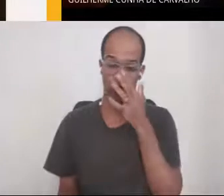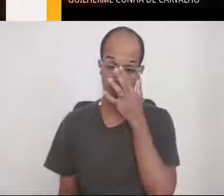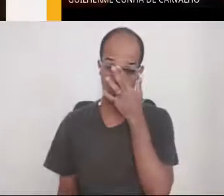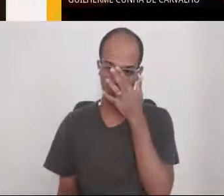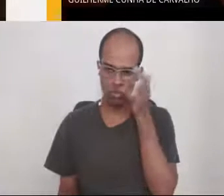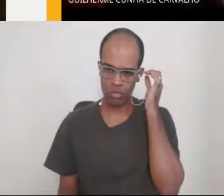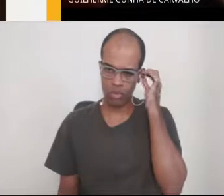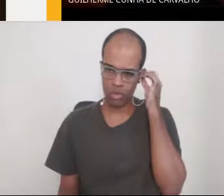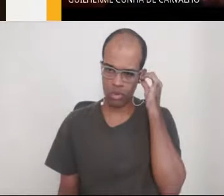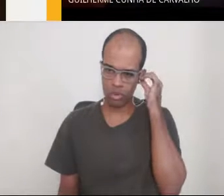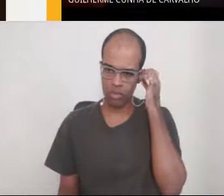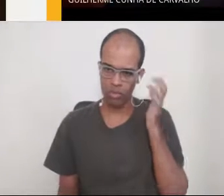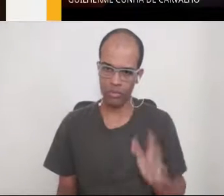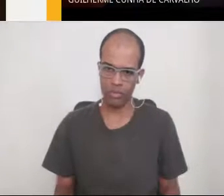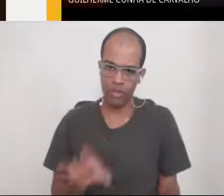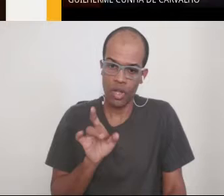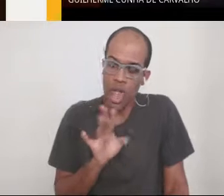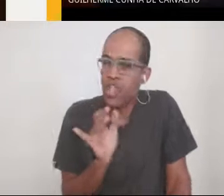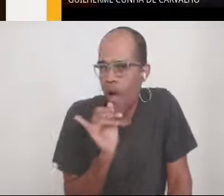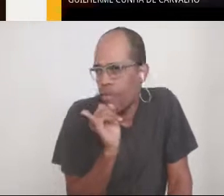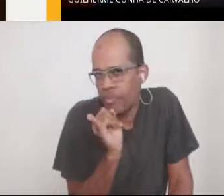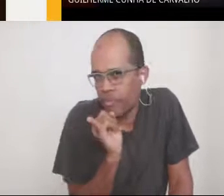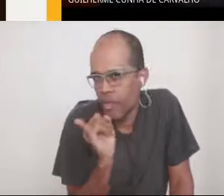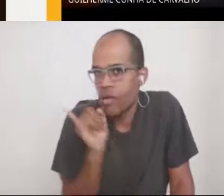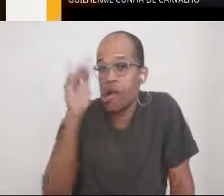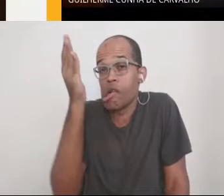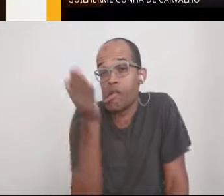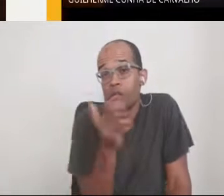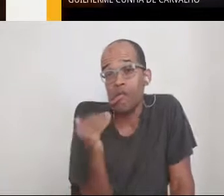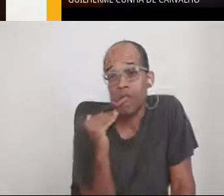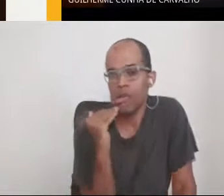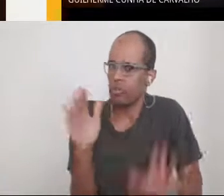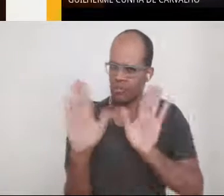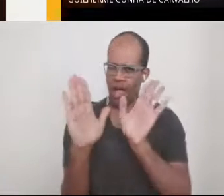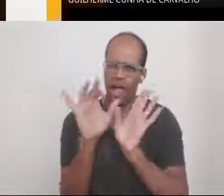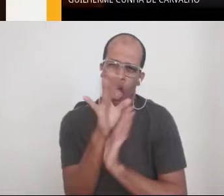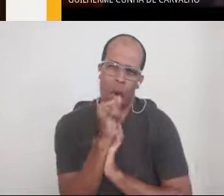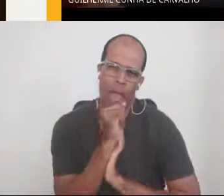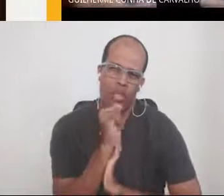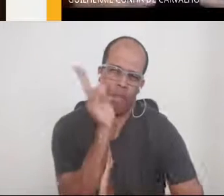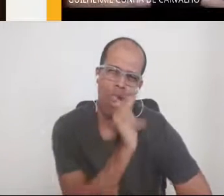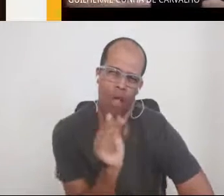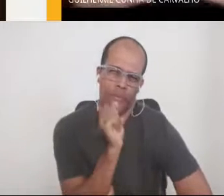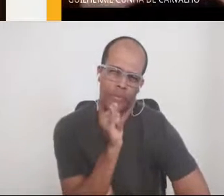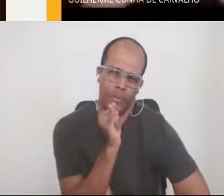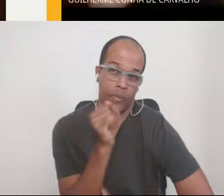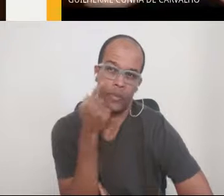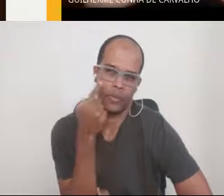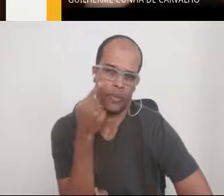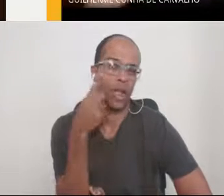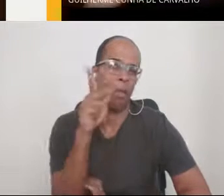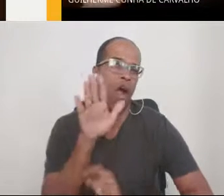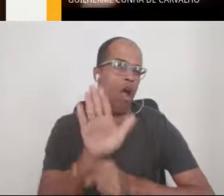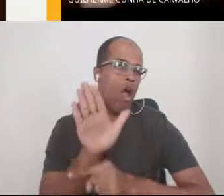leve em consideração aí essas linhas tortas, eu fiz aqui só para a gente servir como exemplo, mas vamos dizer que você está fazendo para o